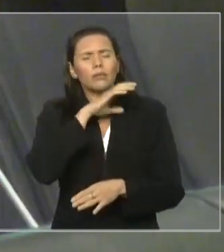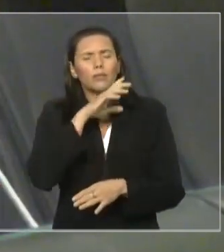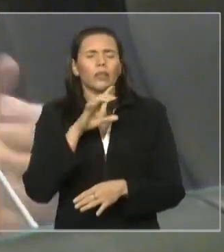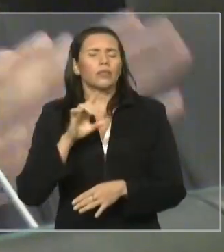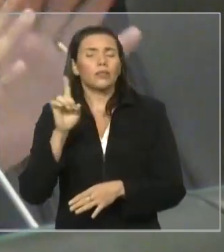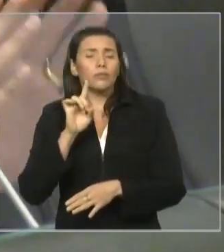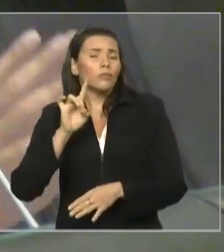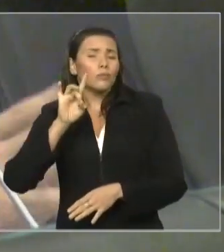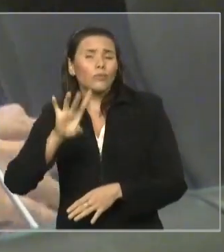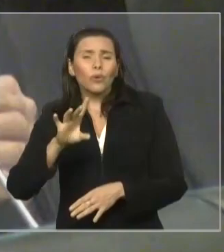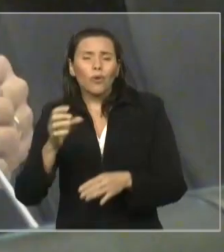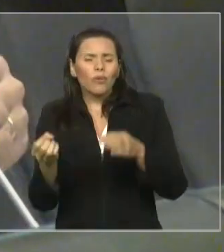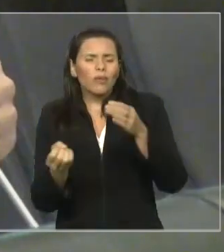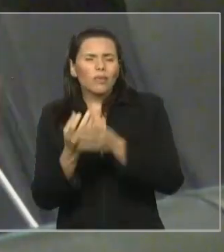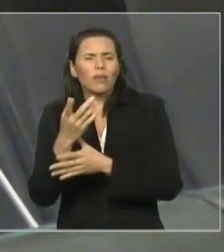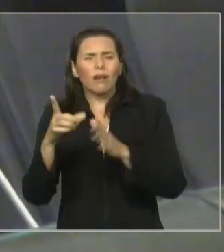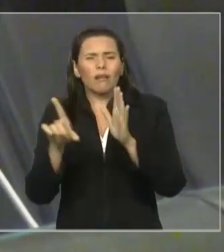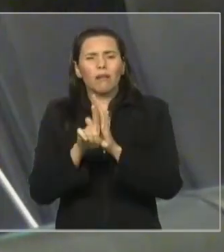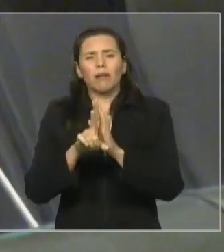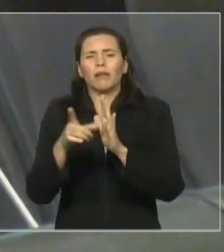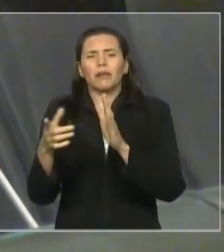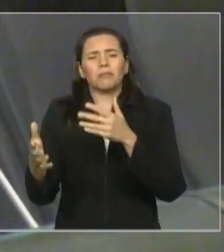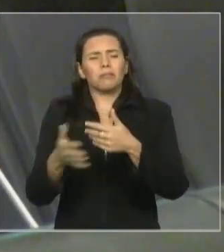leis aí ao léu,